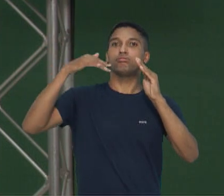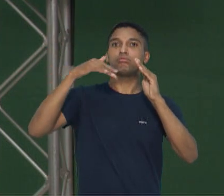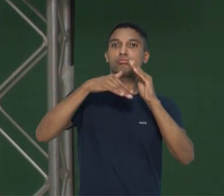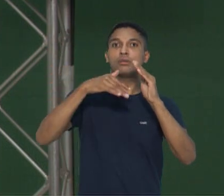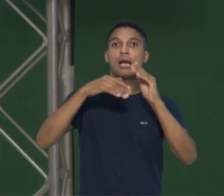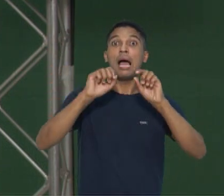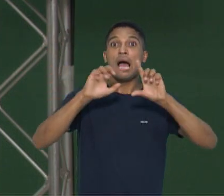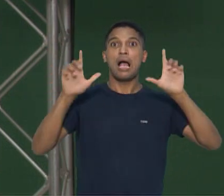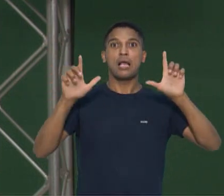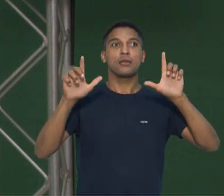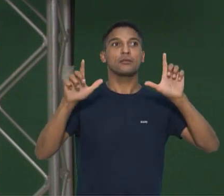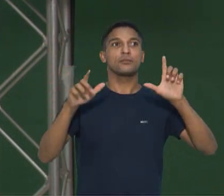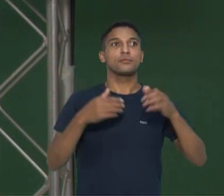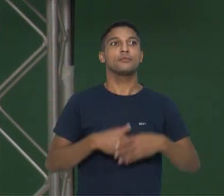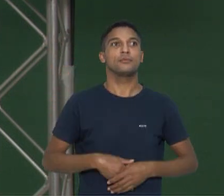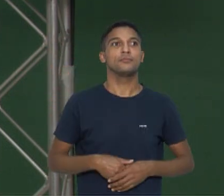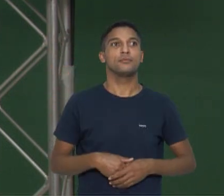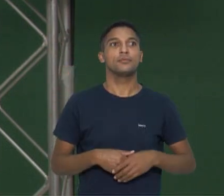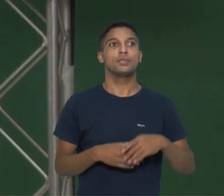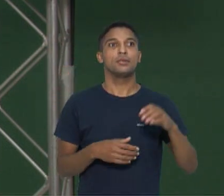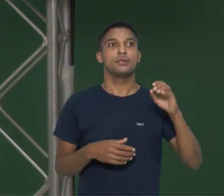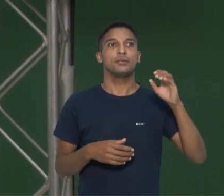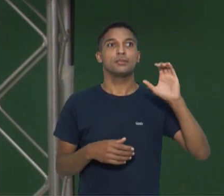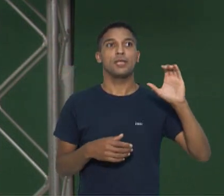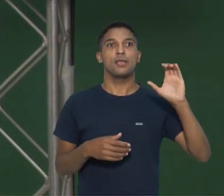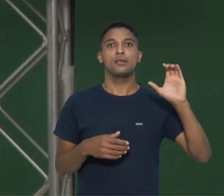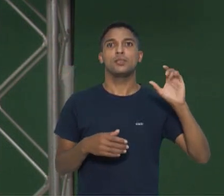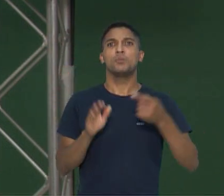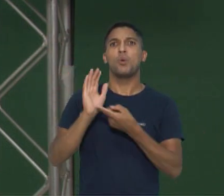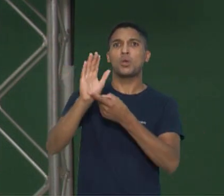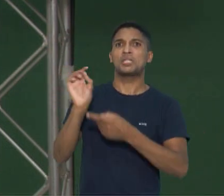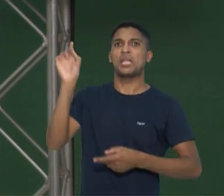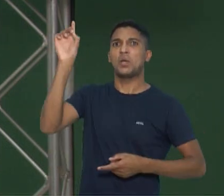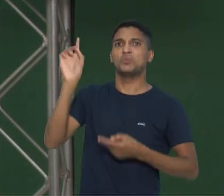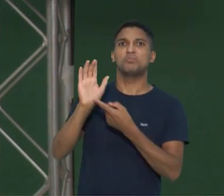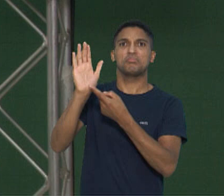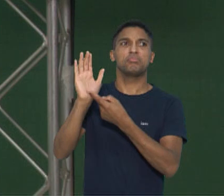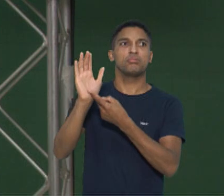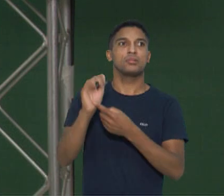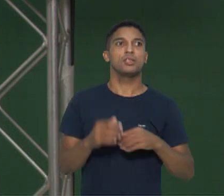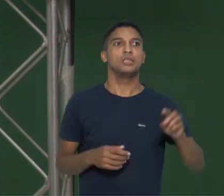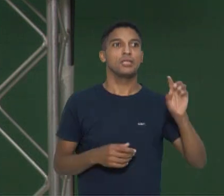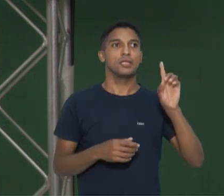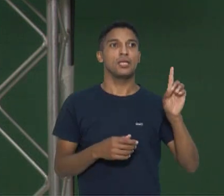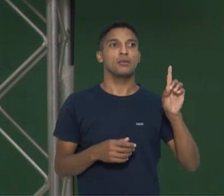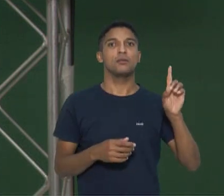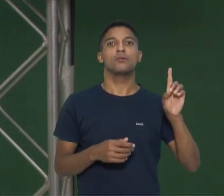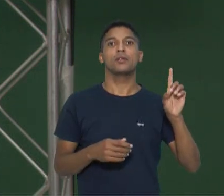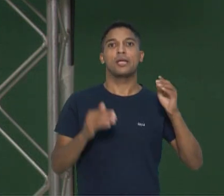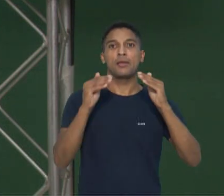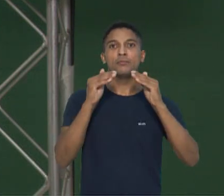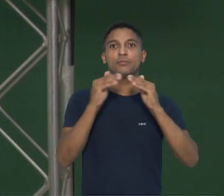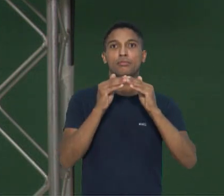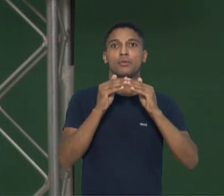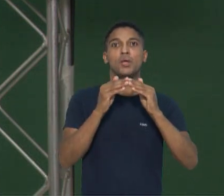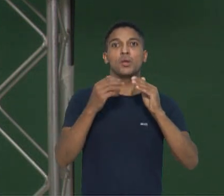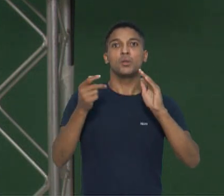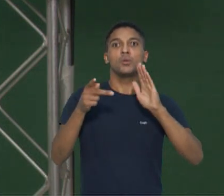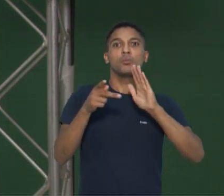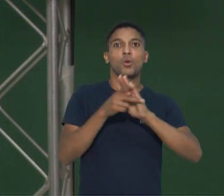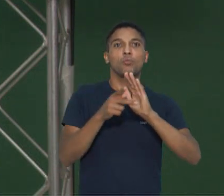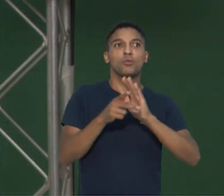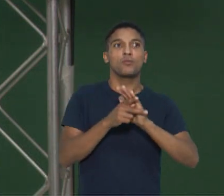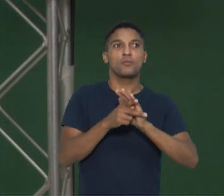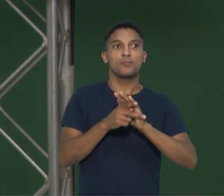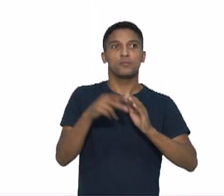D, entrada e saída dos fiéis. Qual das alternativas é a correta? Marca lá e daqui a pouquinho a